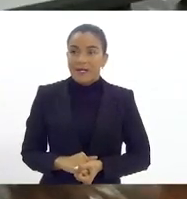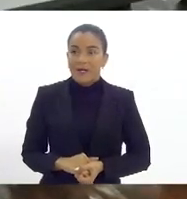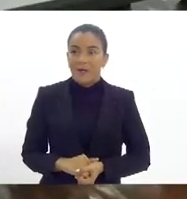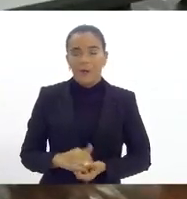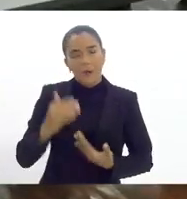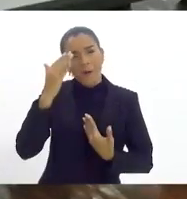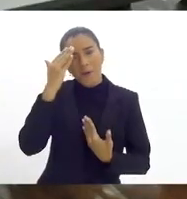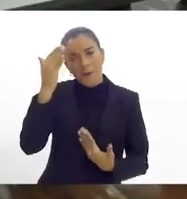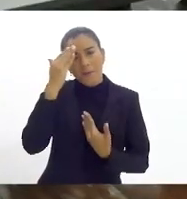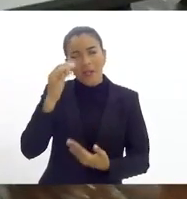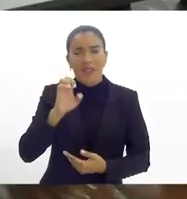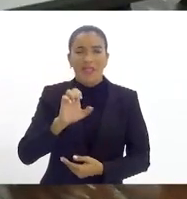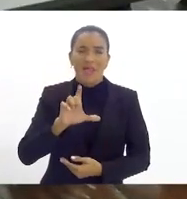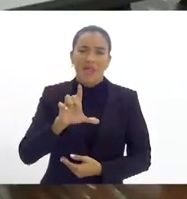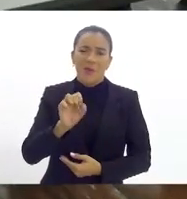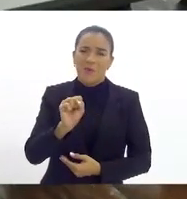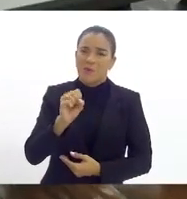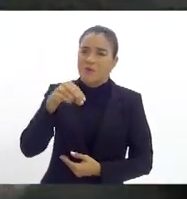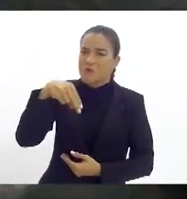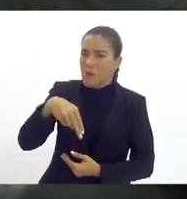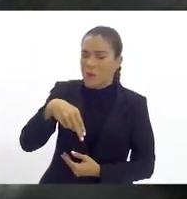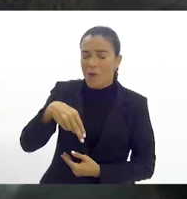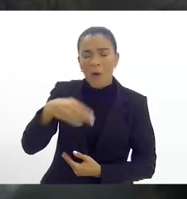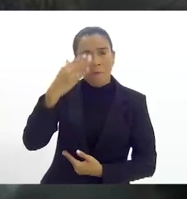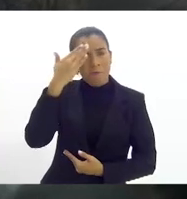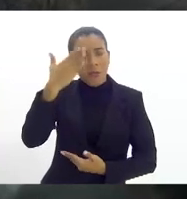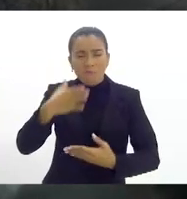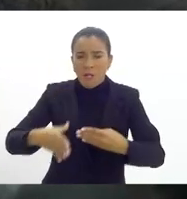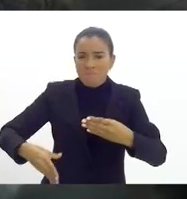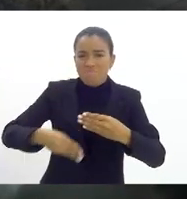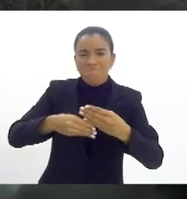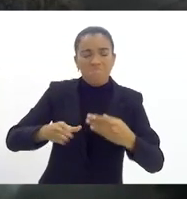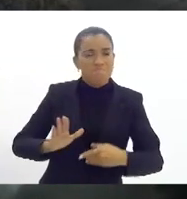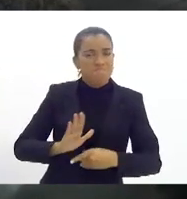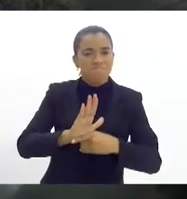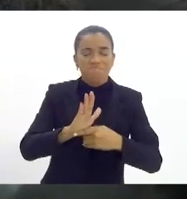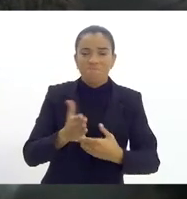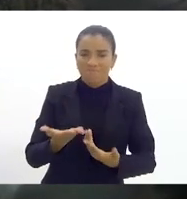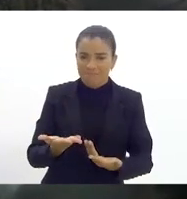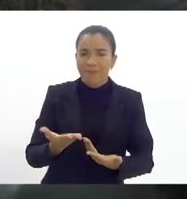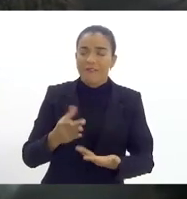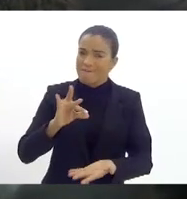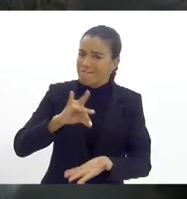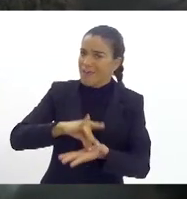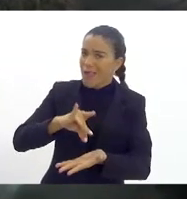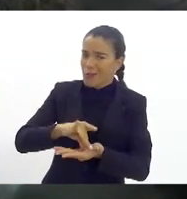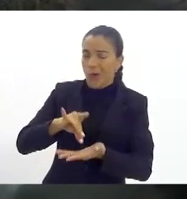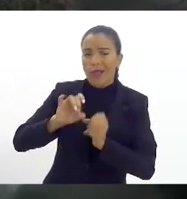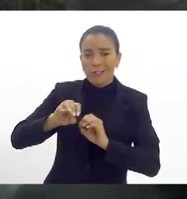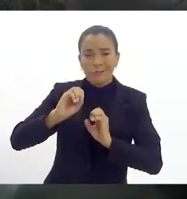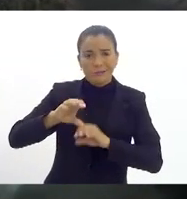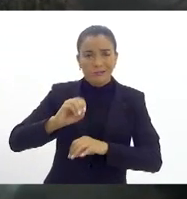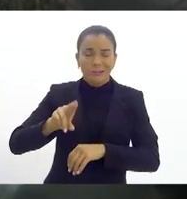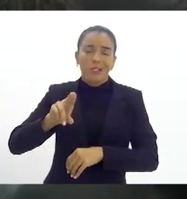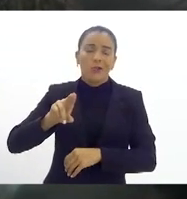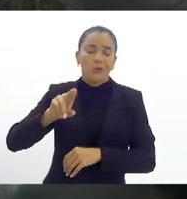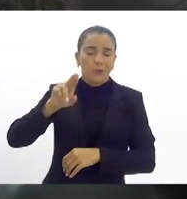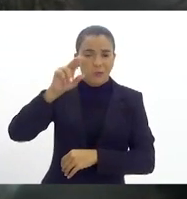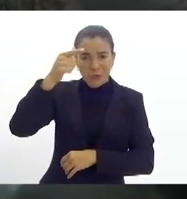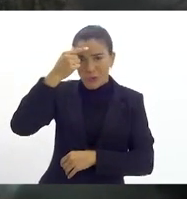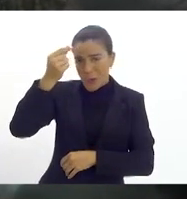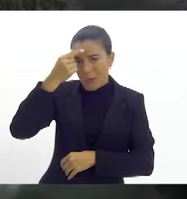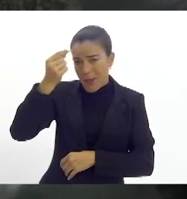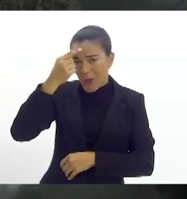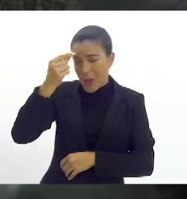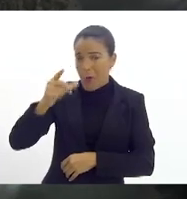Obrigada Elson muito obrigada pela sua contribuição de fato a situação do ensino superior privado no Brasil